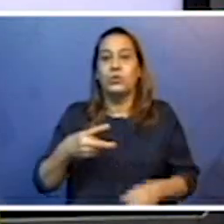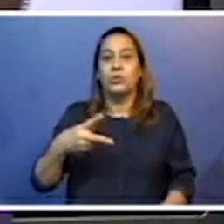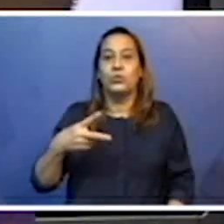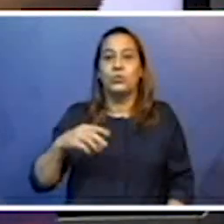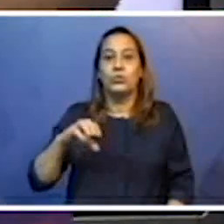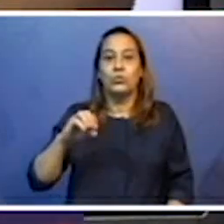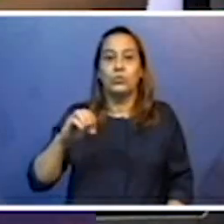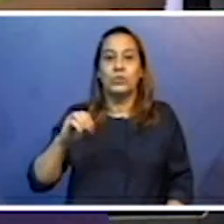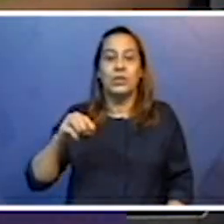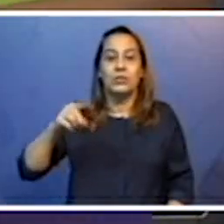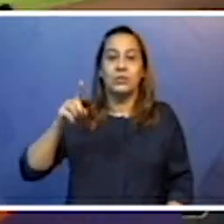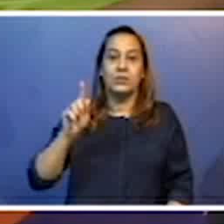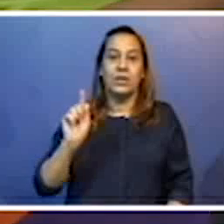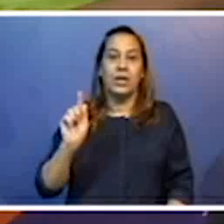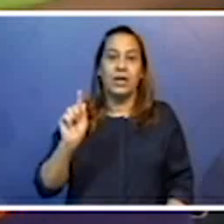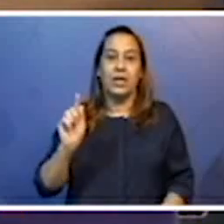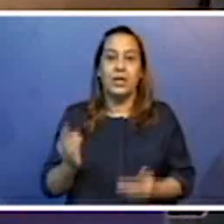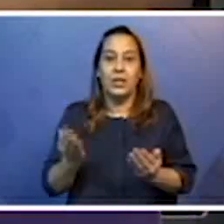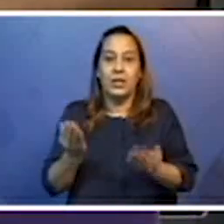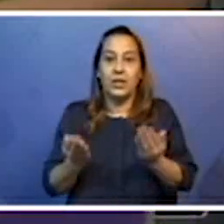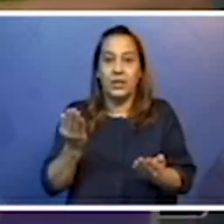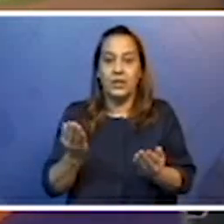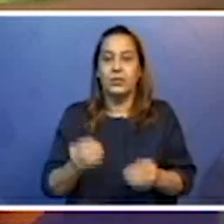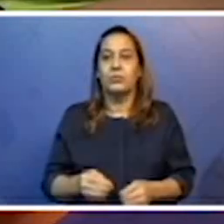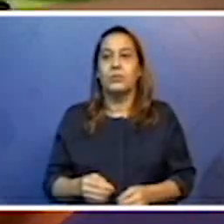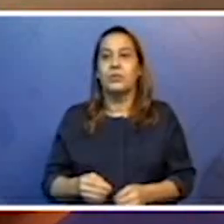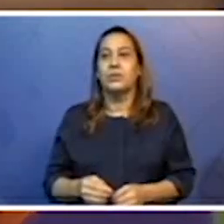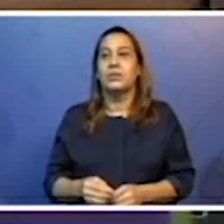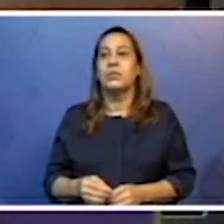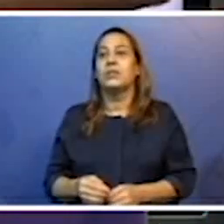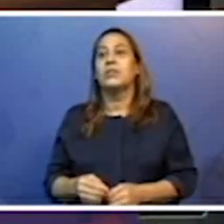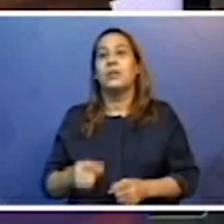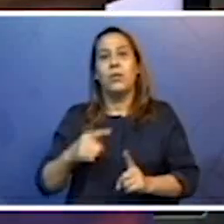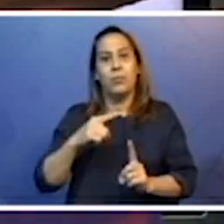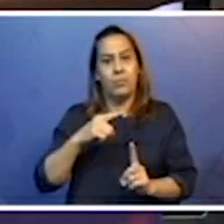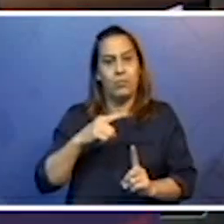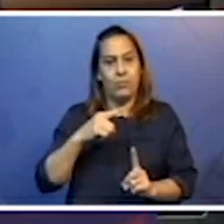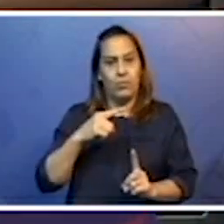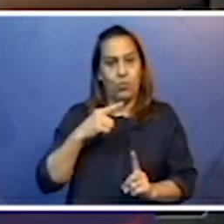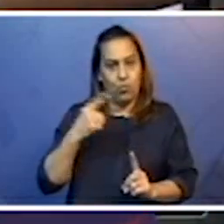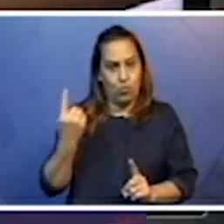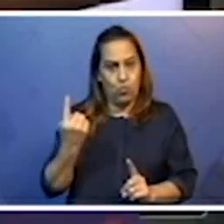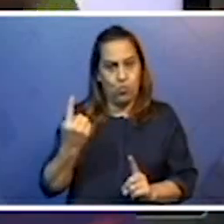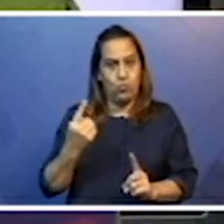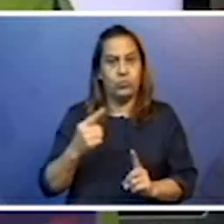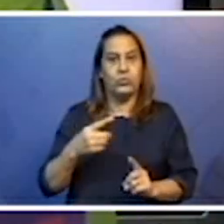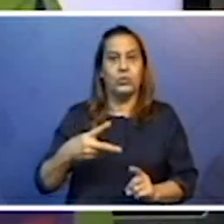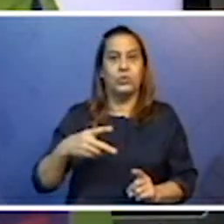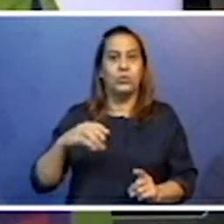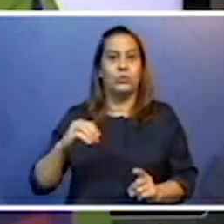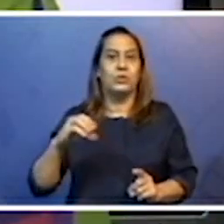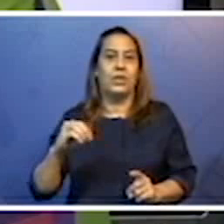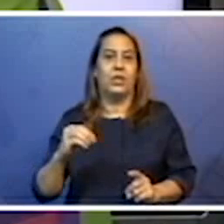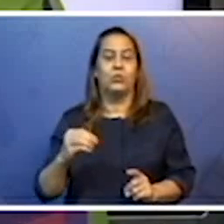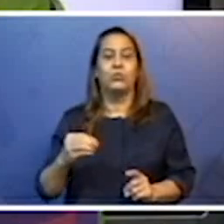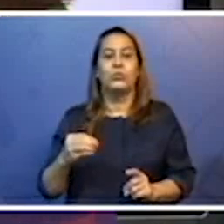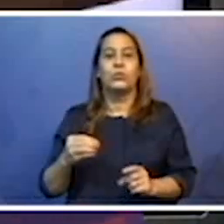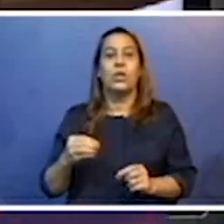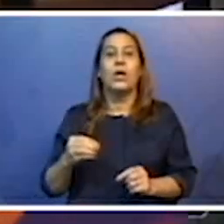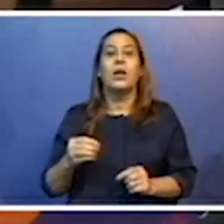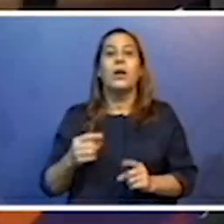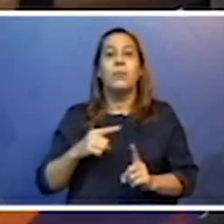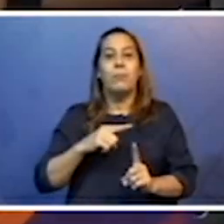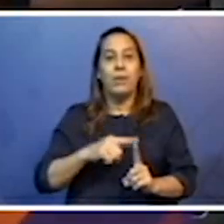1.000? Claro que não, né, professor? Mais um. E aí, como é que faz essa conta? 200